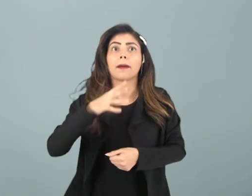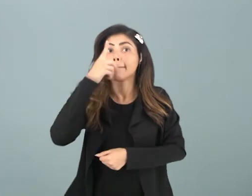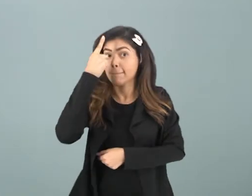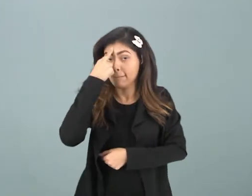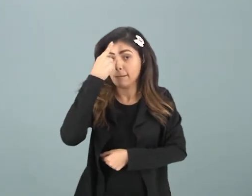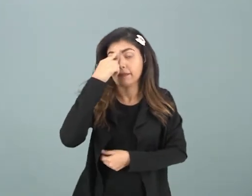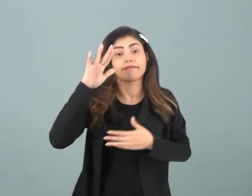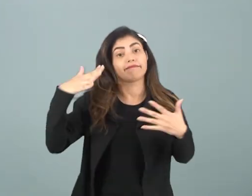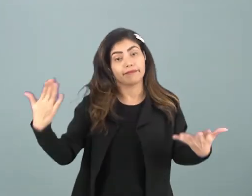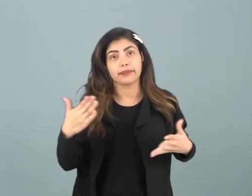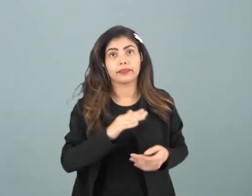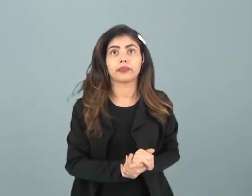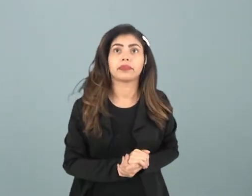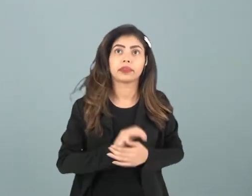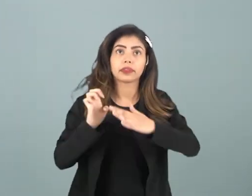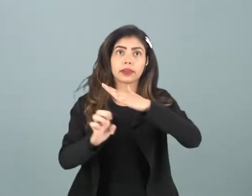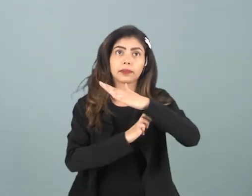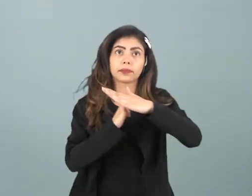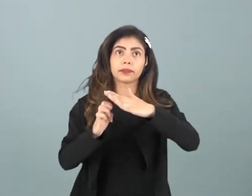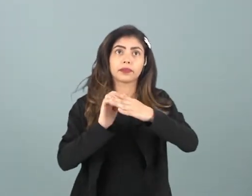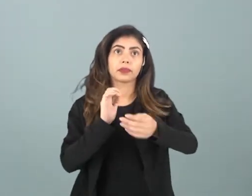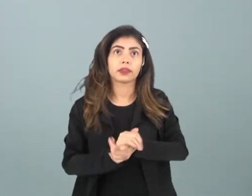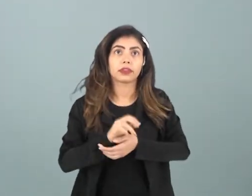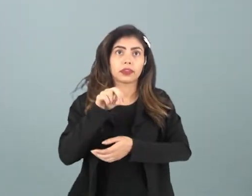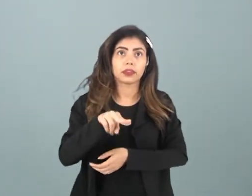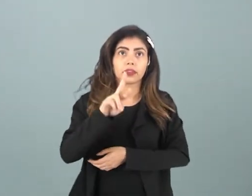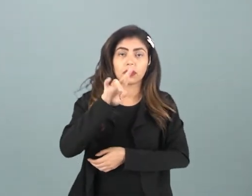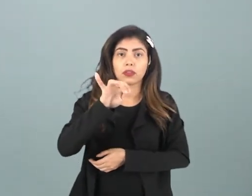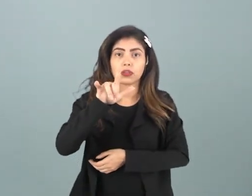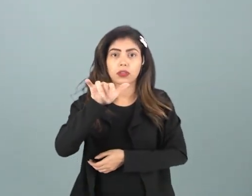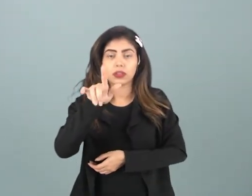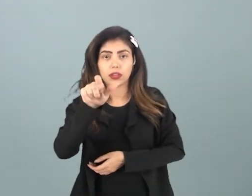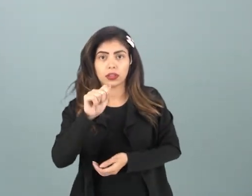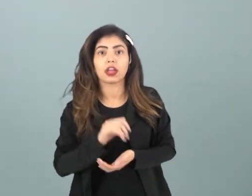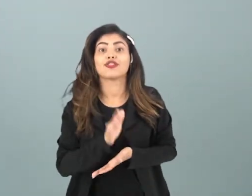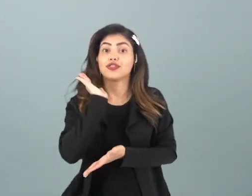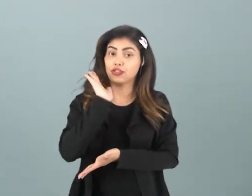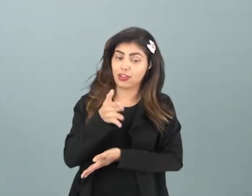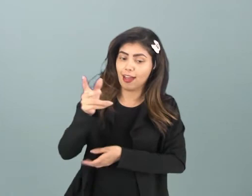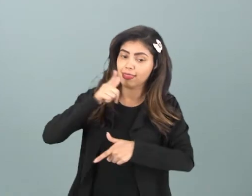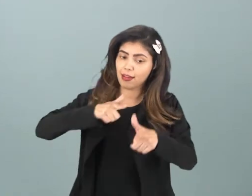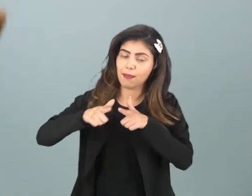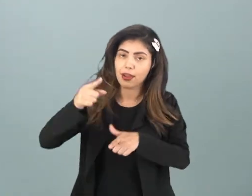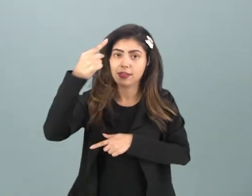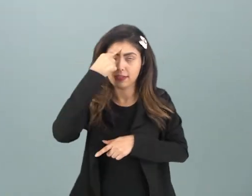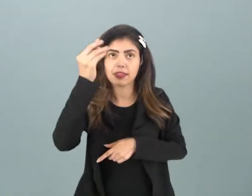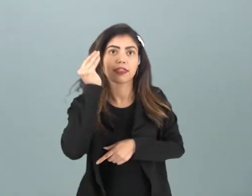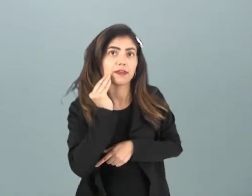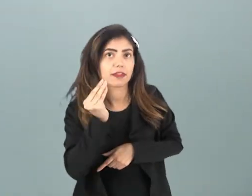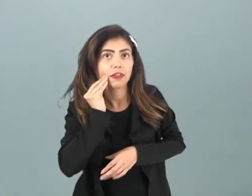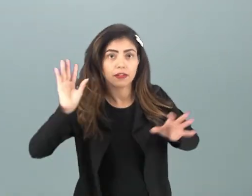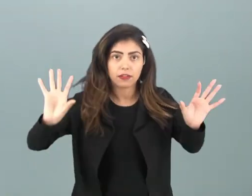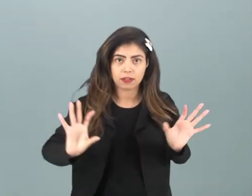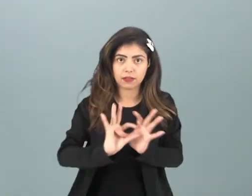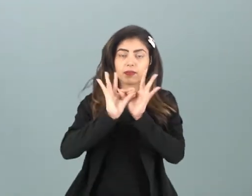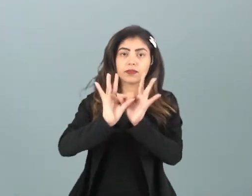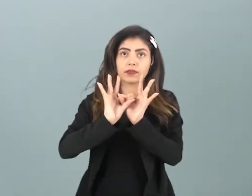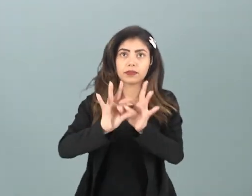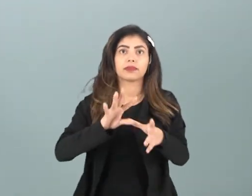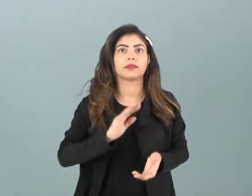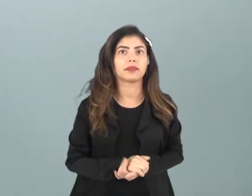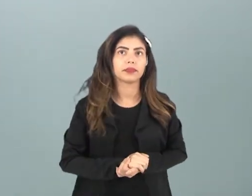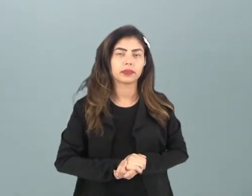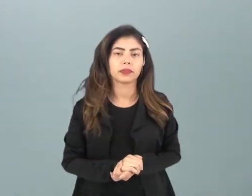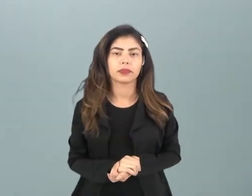ideia. Inclusive, uma empresa chamada Neuralink já trabalha com essa ideia de tentar fazer uma conexão